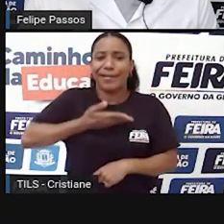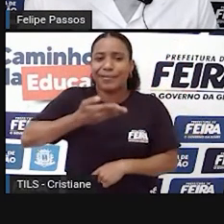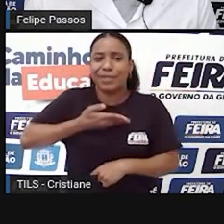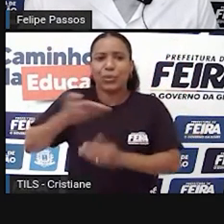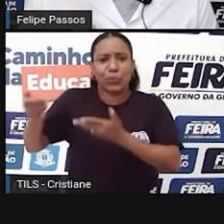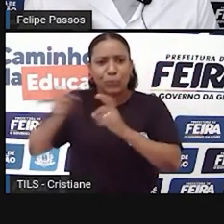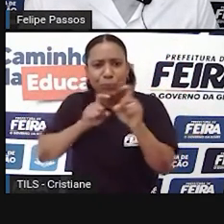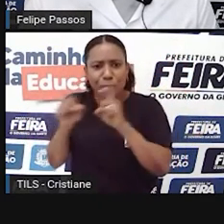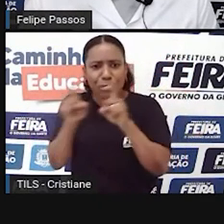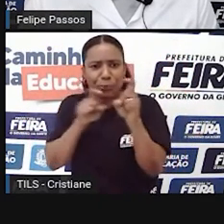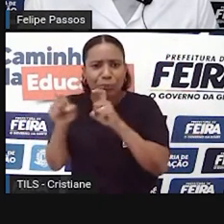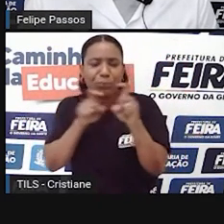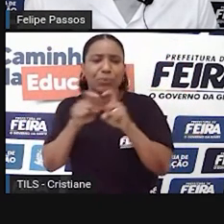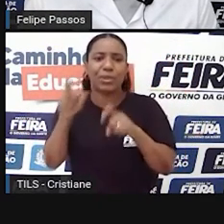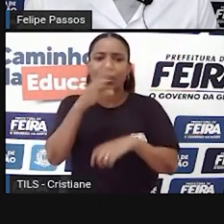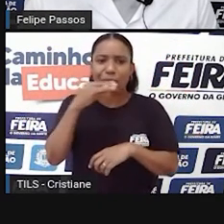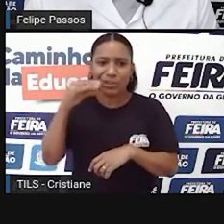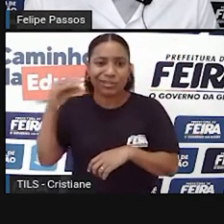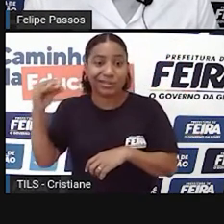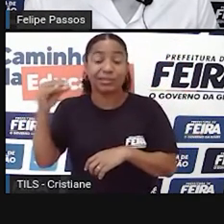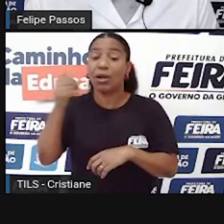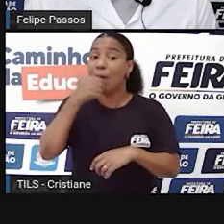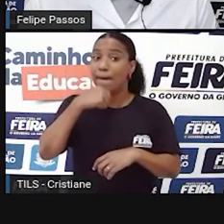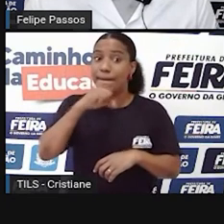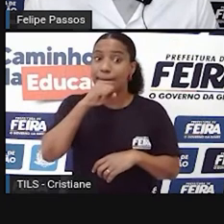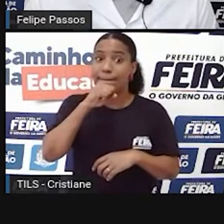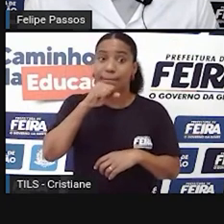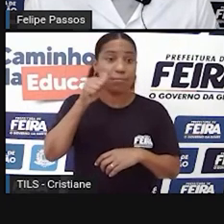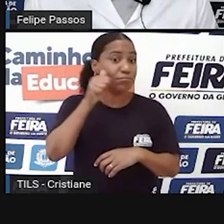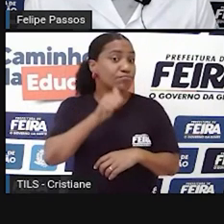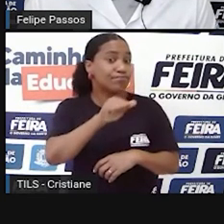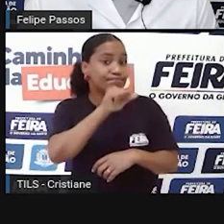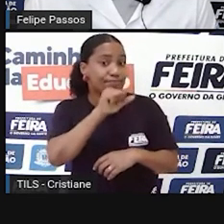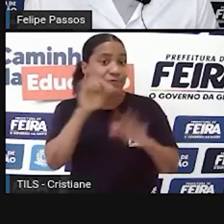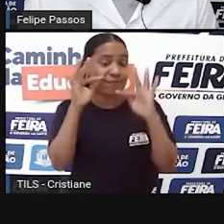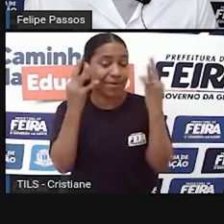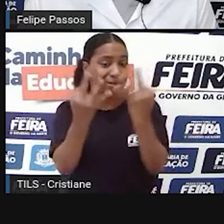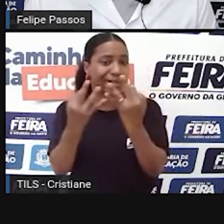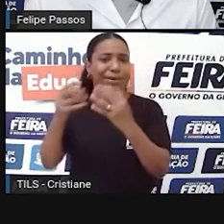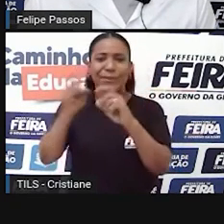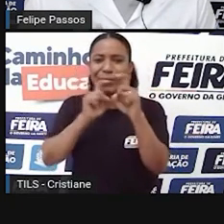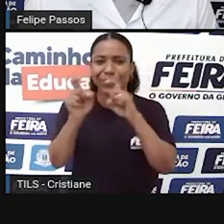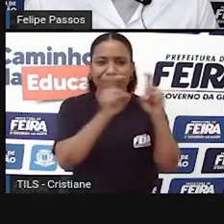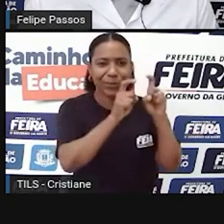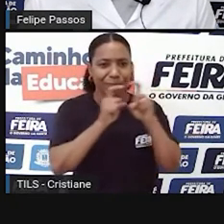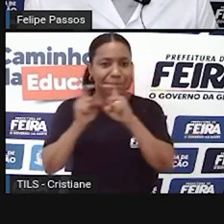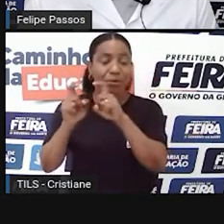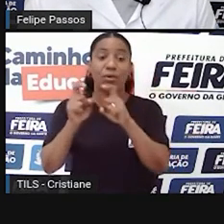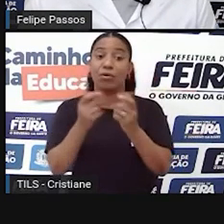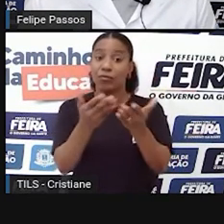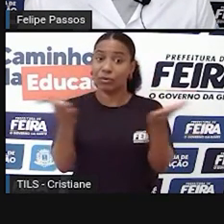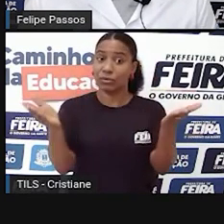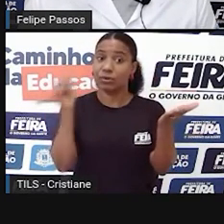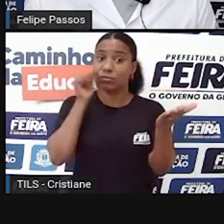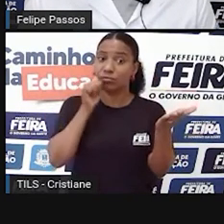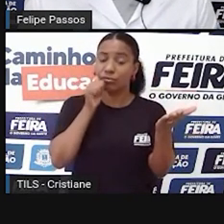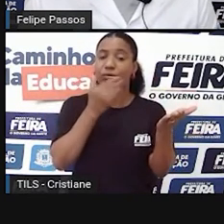seus amigos adolescentes, meninos e meninas precisam ser conscientizados sobre esse